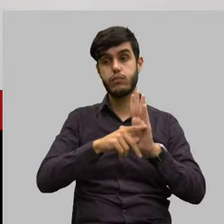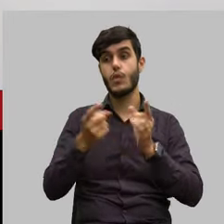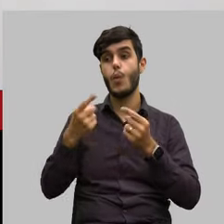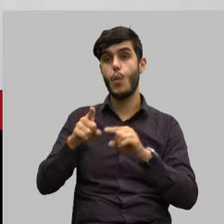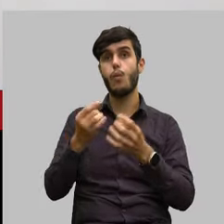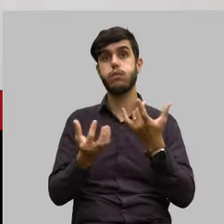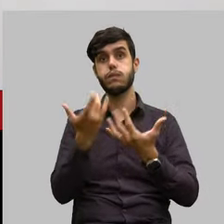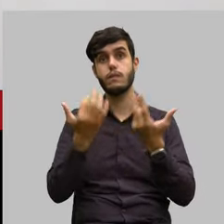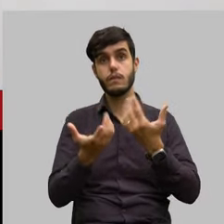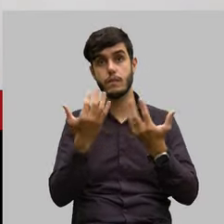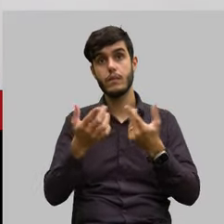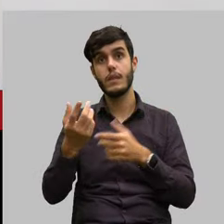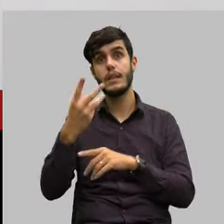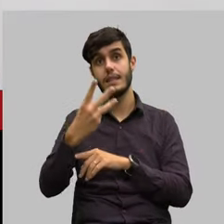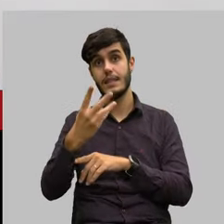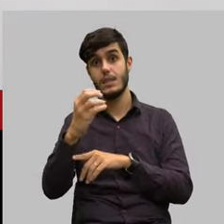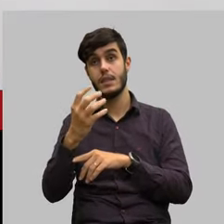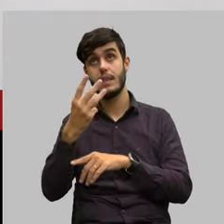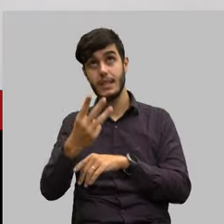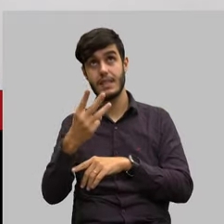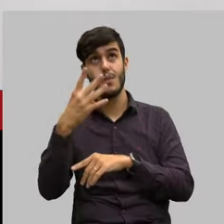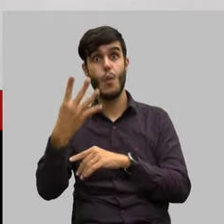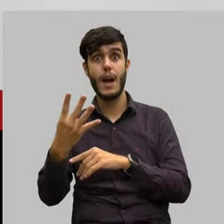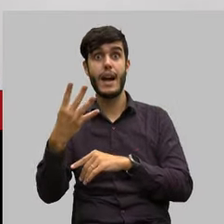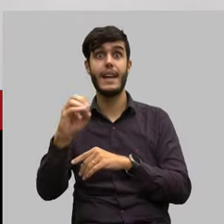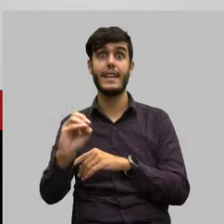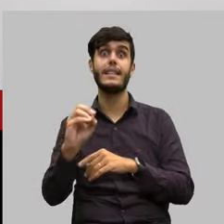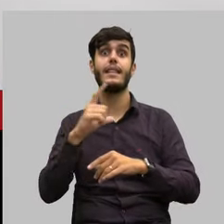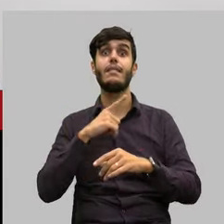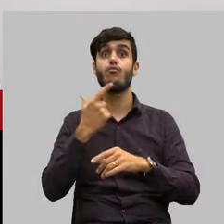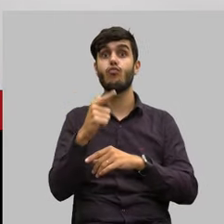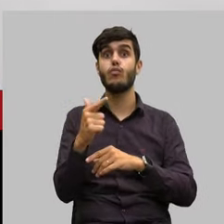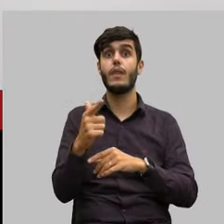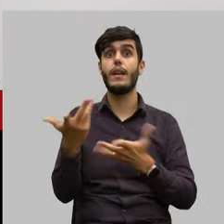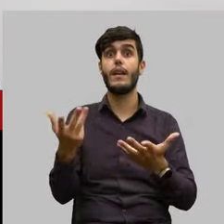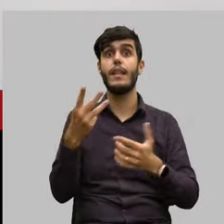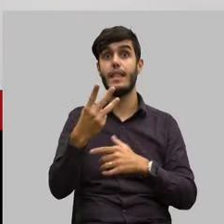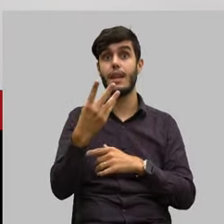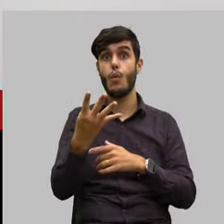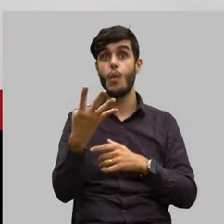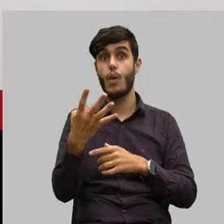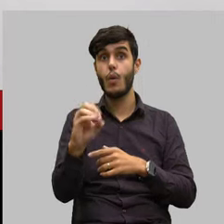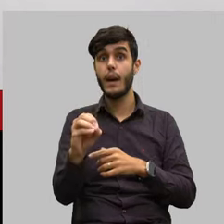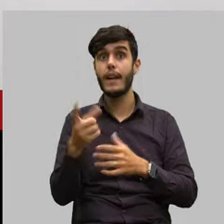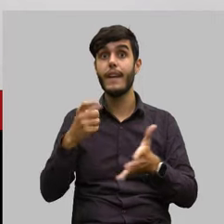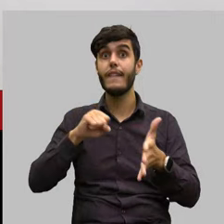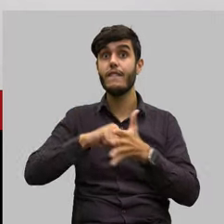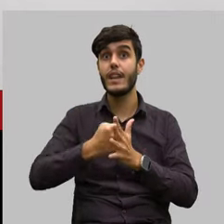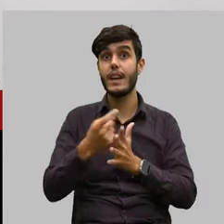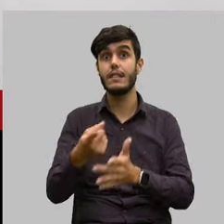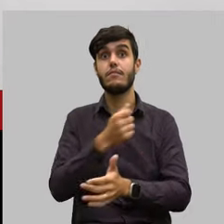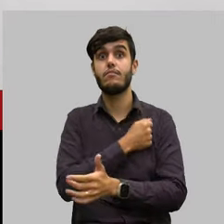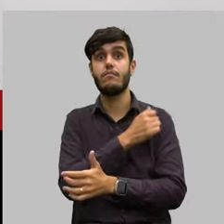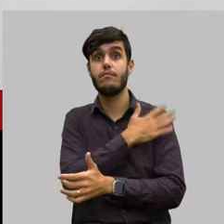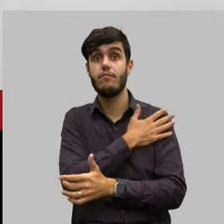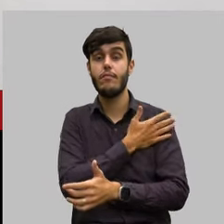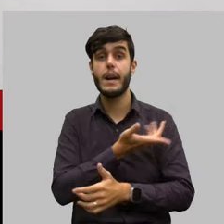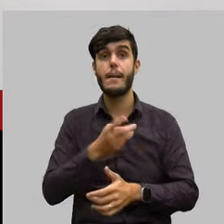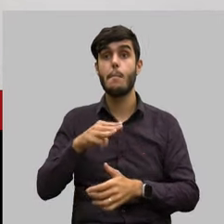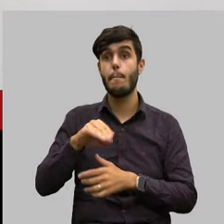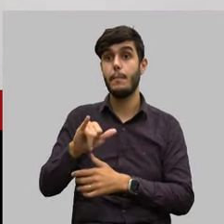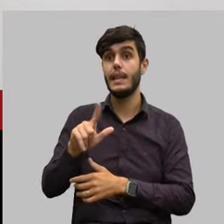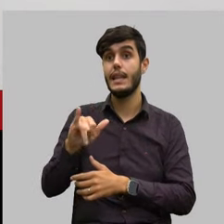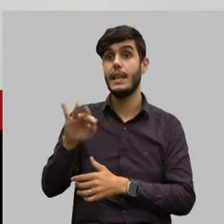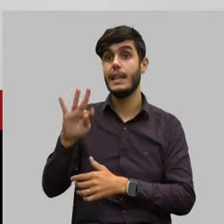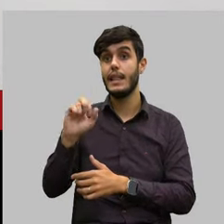340 estão sem não é hora então de fechar essas 340 unidades da Polícia Militar já que o decreto veio